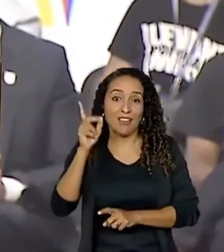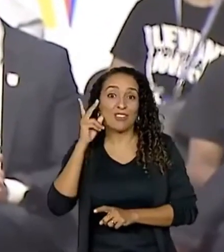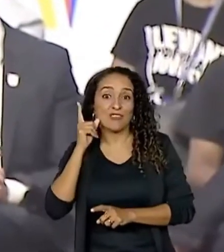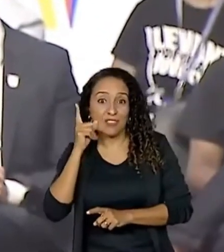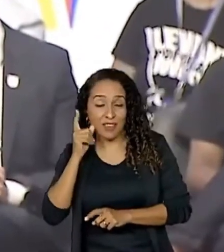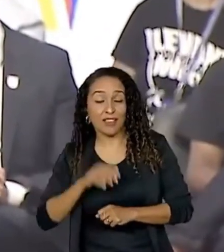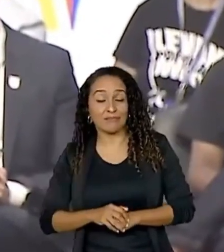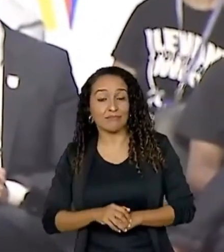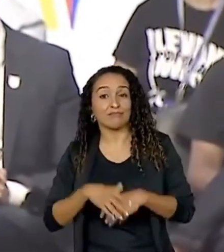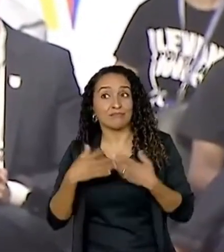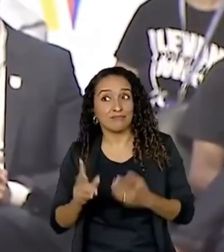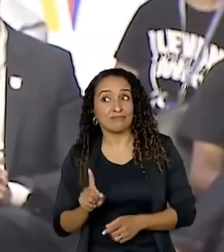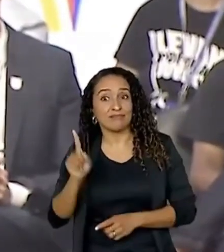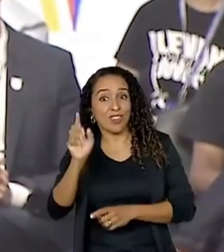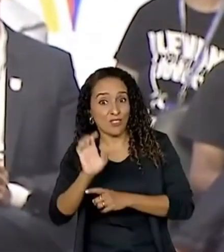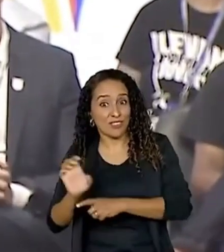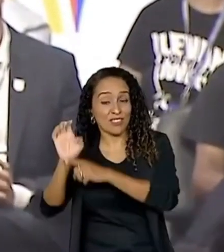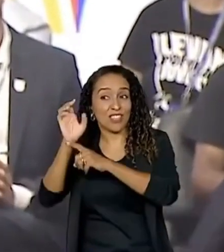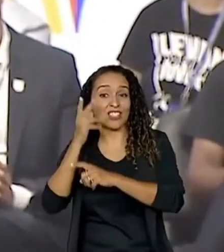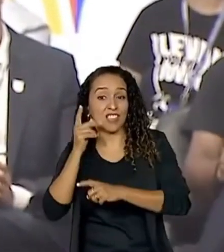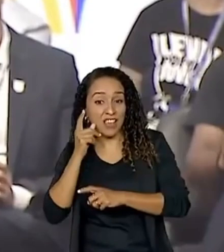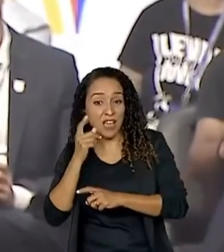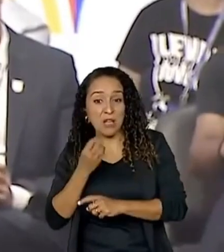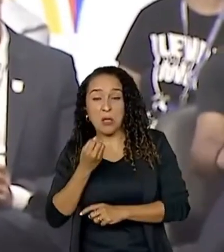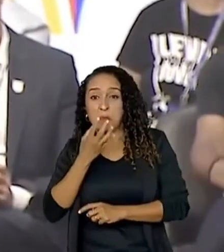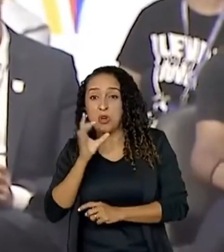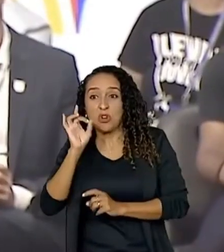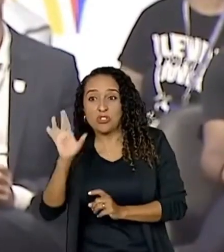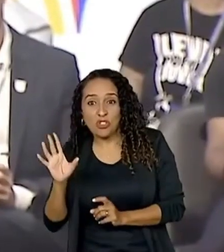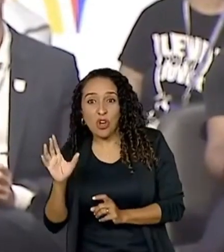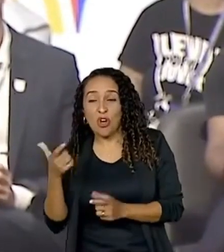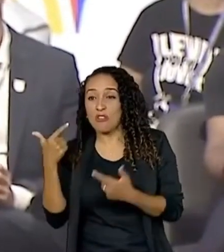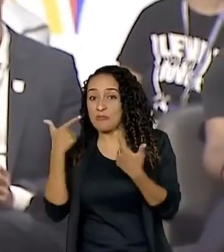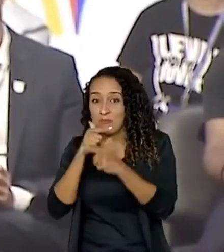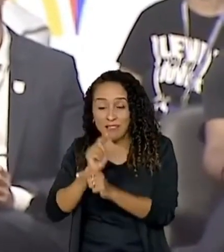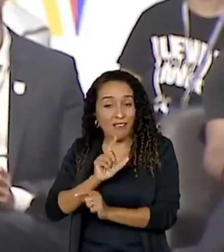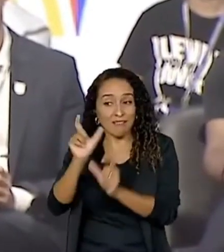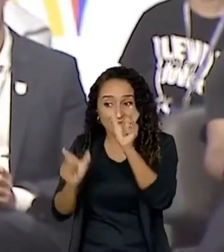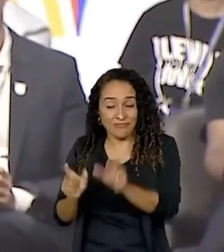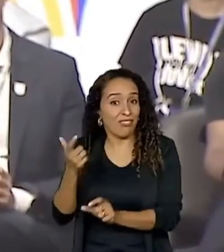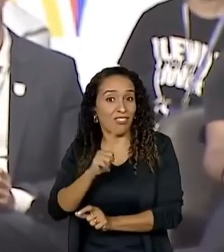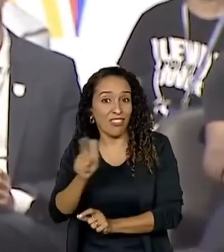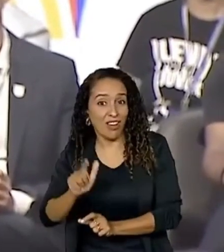Então o Ceará não é bom apenas de humorista, não. O